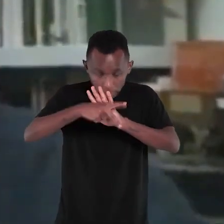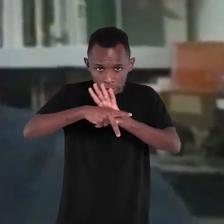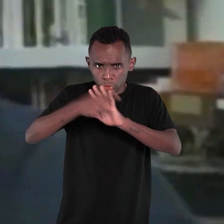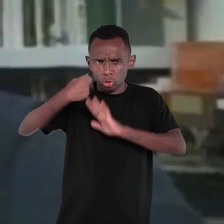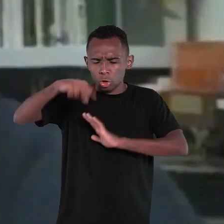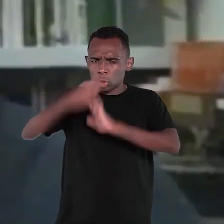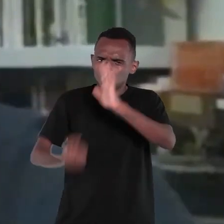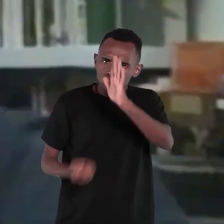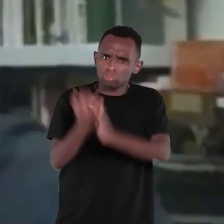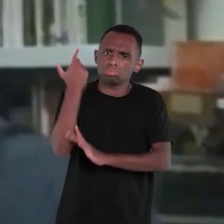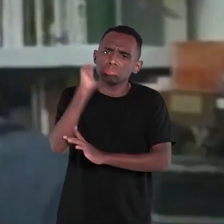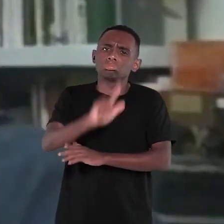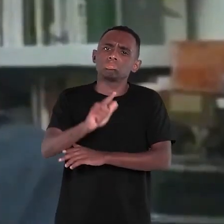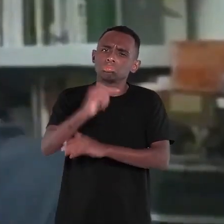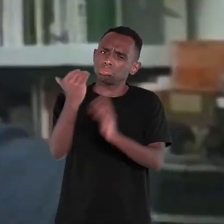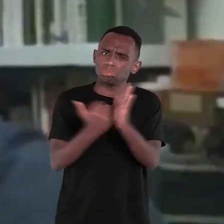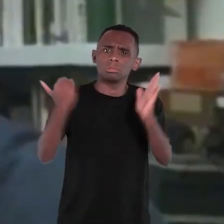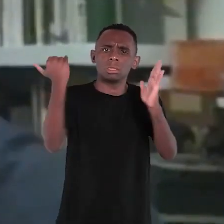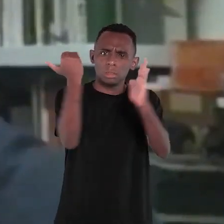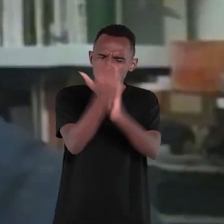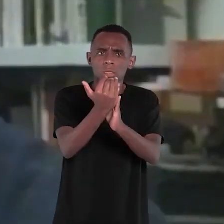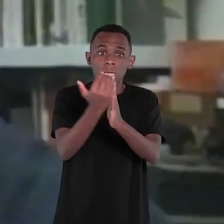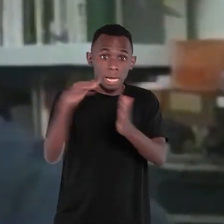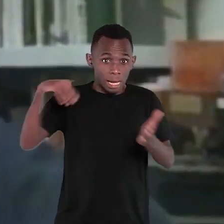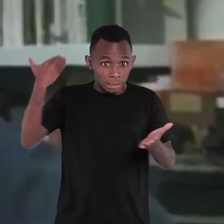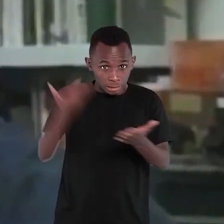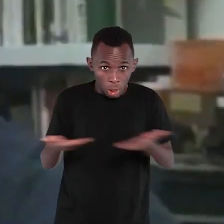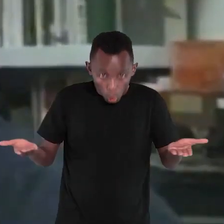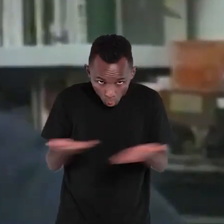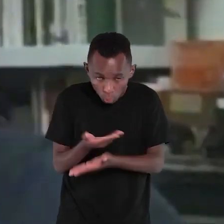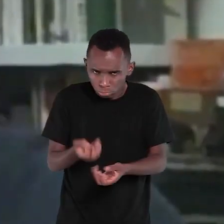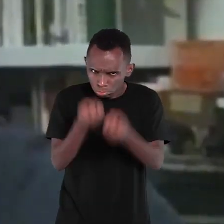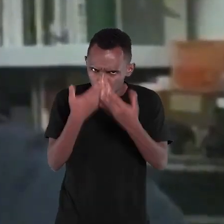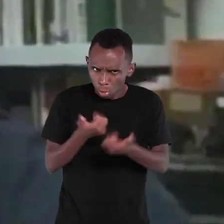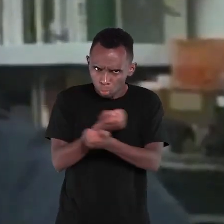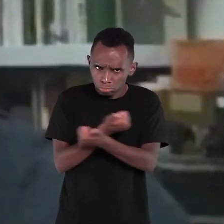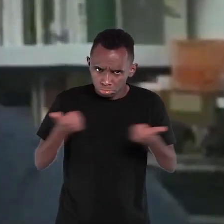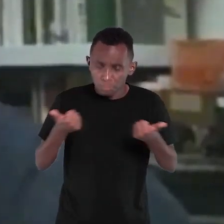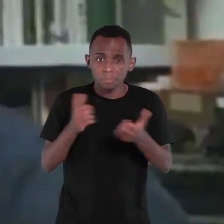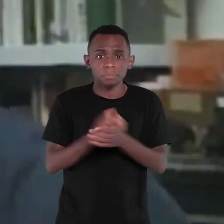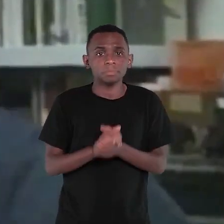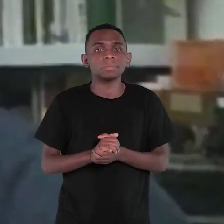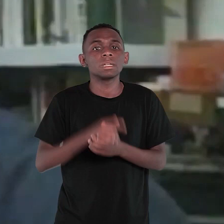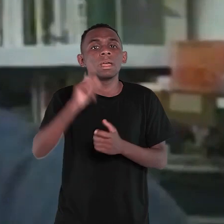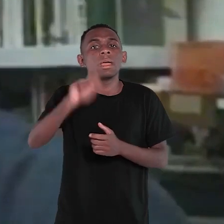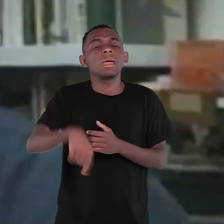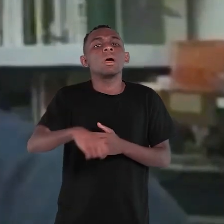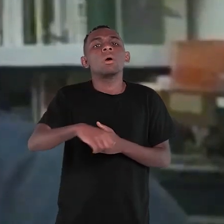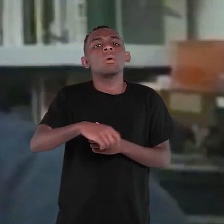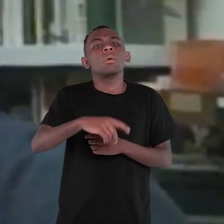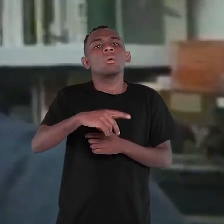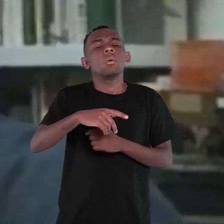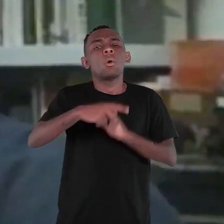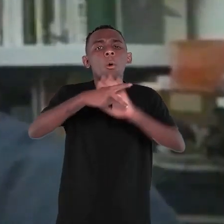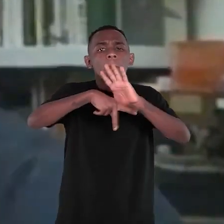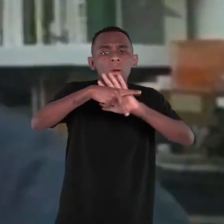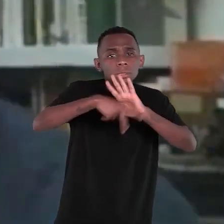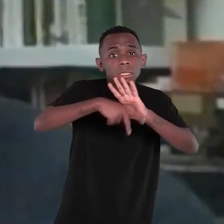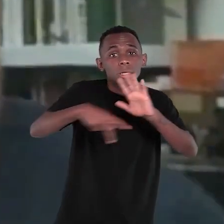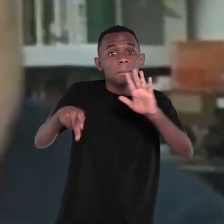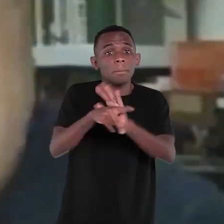mais bem-sucedidos que a gente criou, e ele é bem-sucedido até hoje, né, é o programa